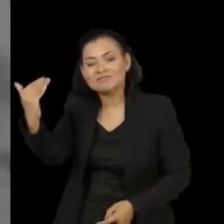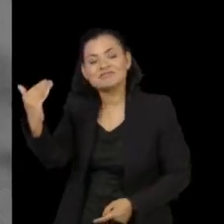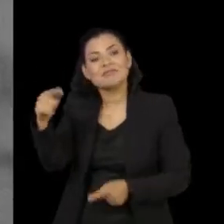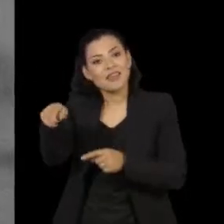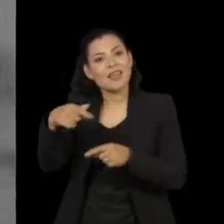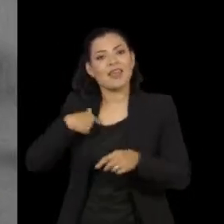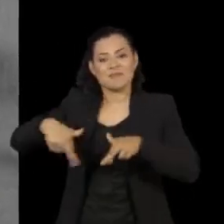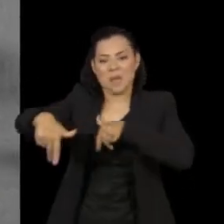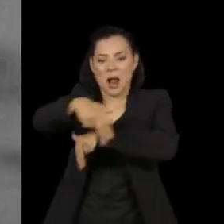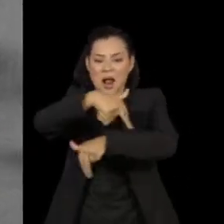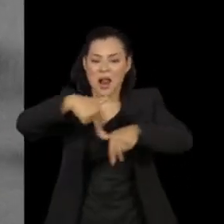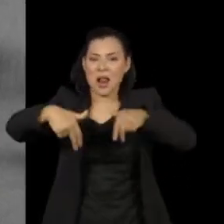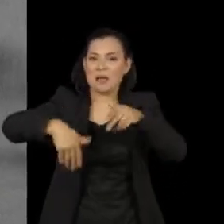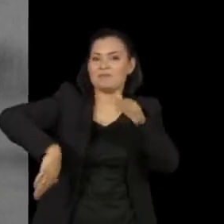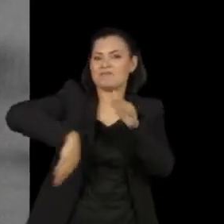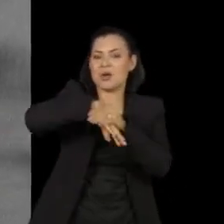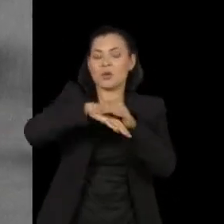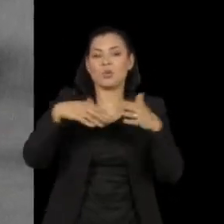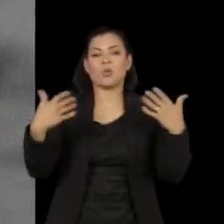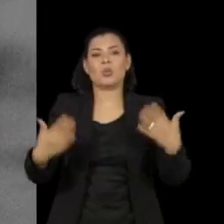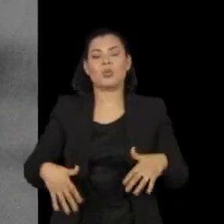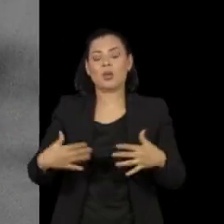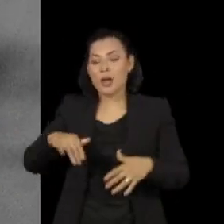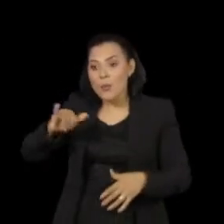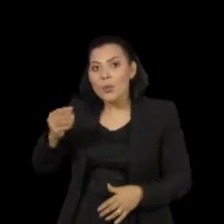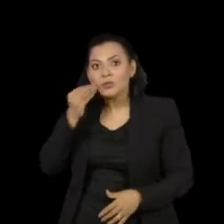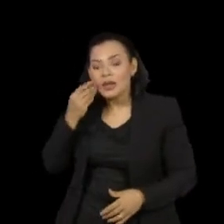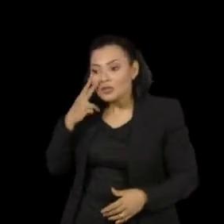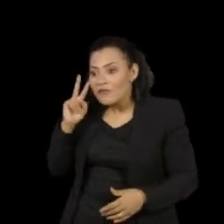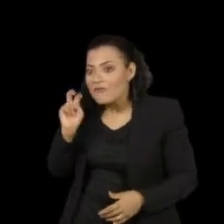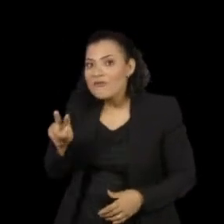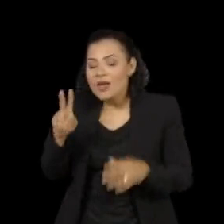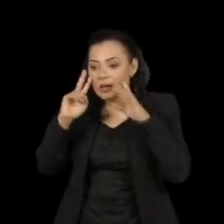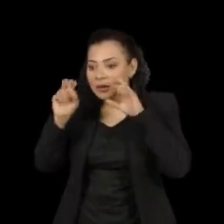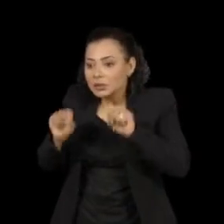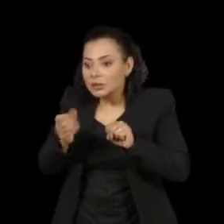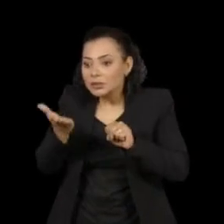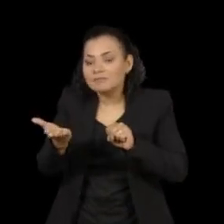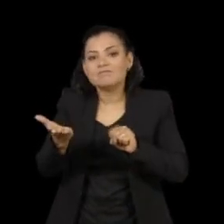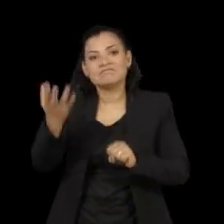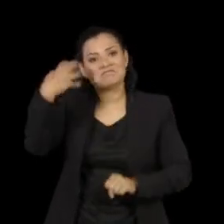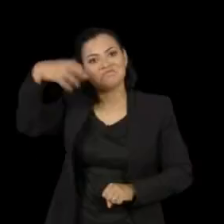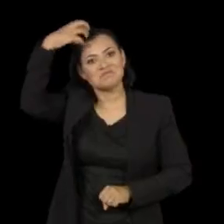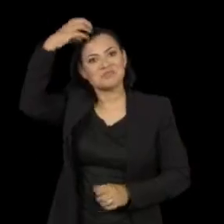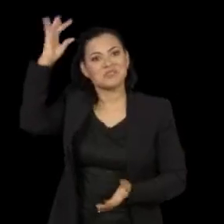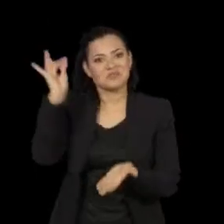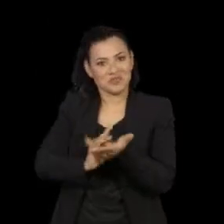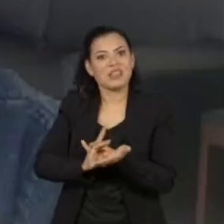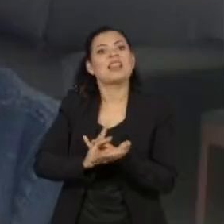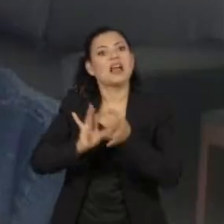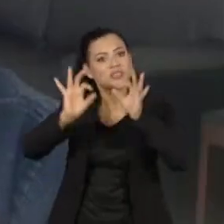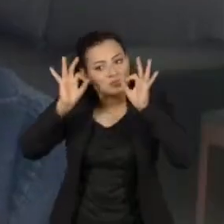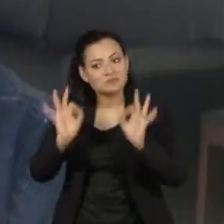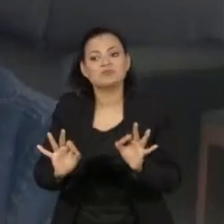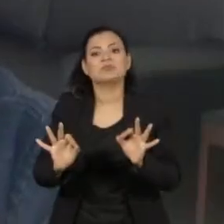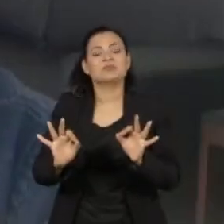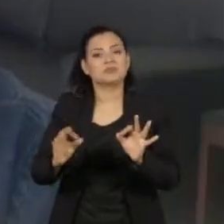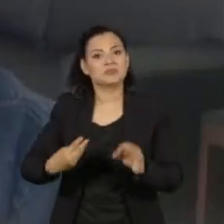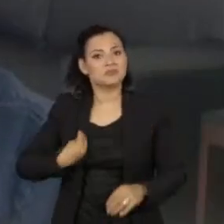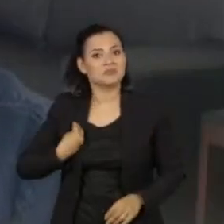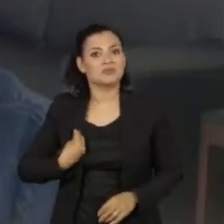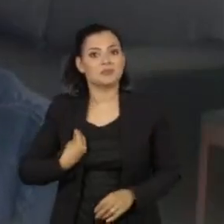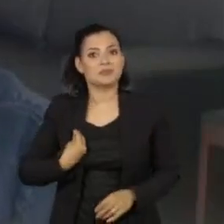em campo, ou ainda melhor, teve a chance de testemunhar que o rei era mesmo de carne e osso. É impossível